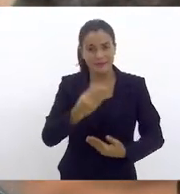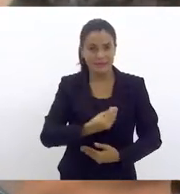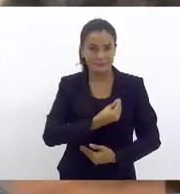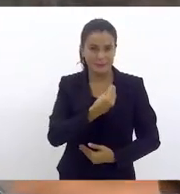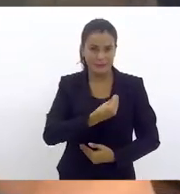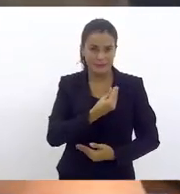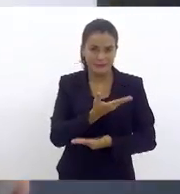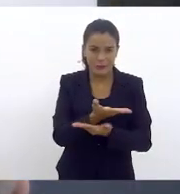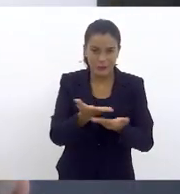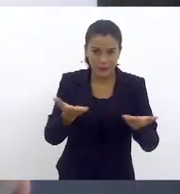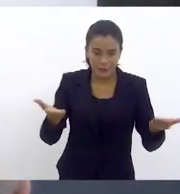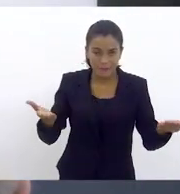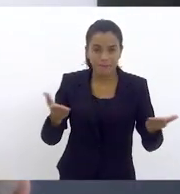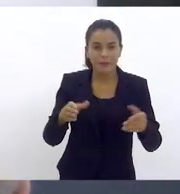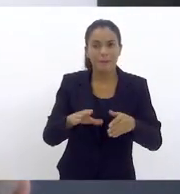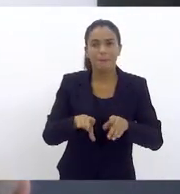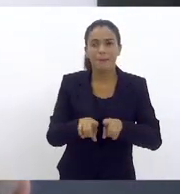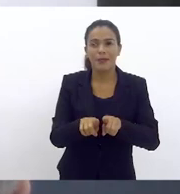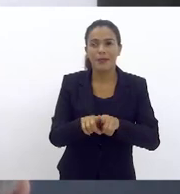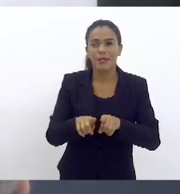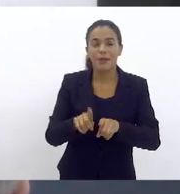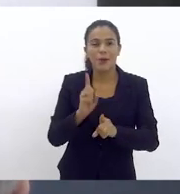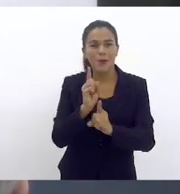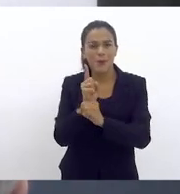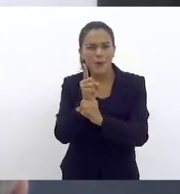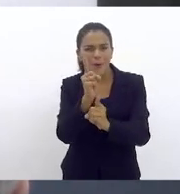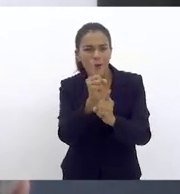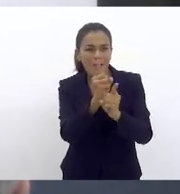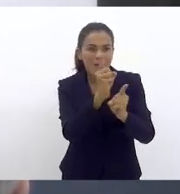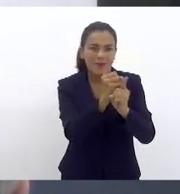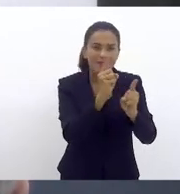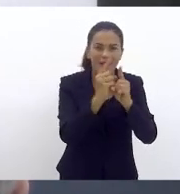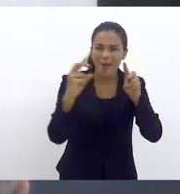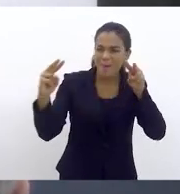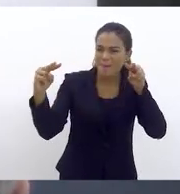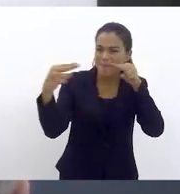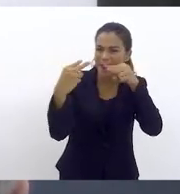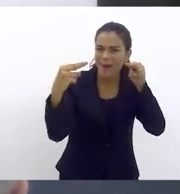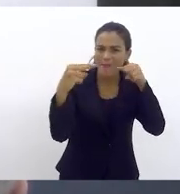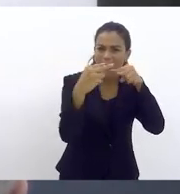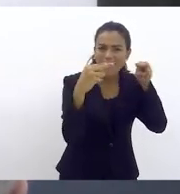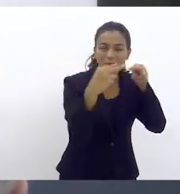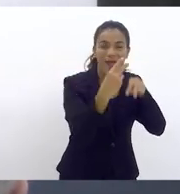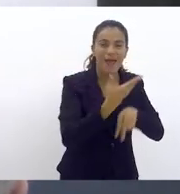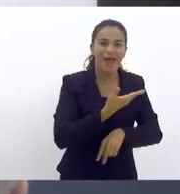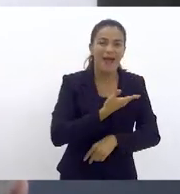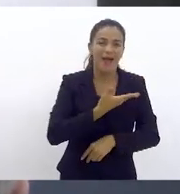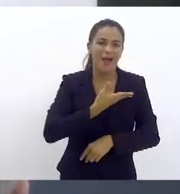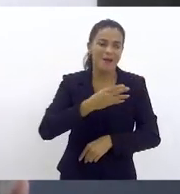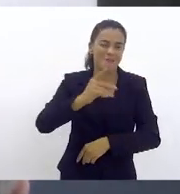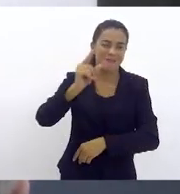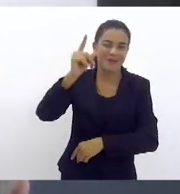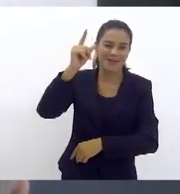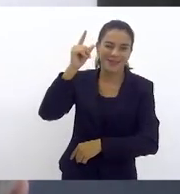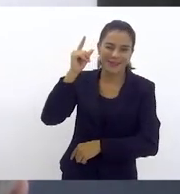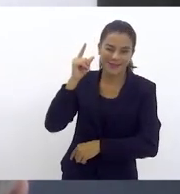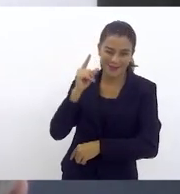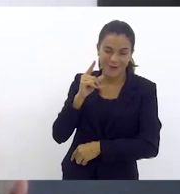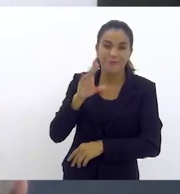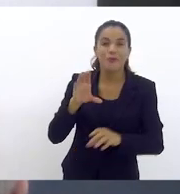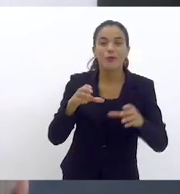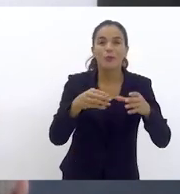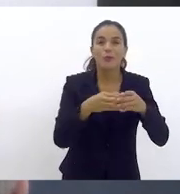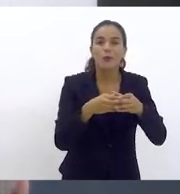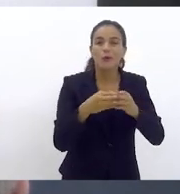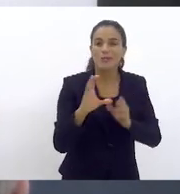dia da minha alegria de cumprimentar aqui de encontrar aqui hoje alguns amigos antigos da época do geciv do grupo executivo de